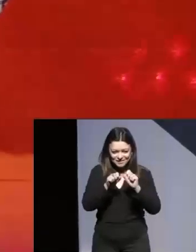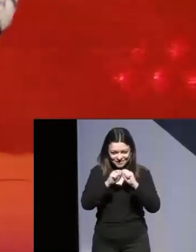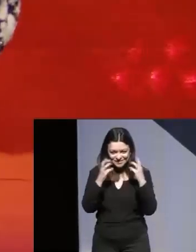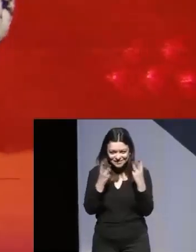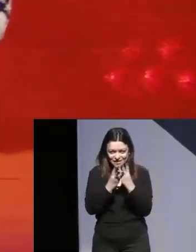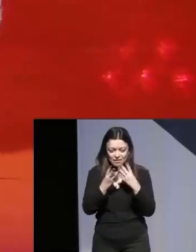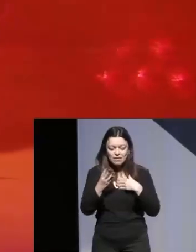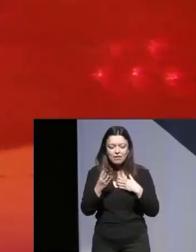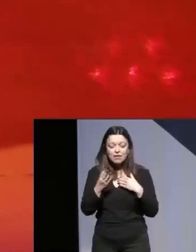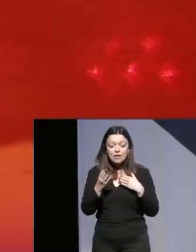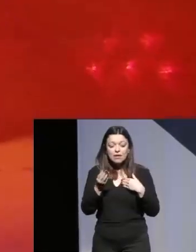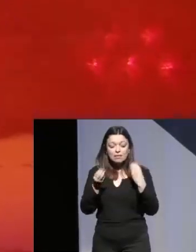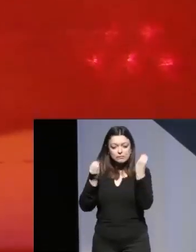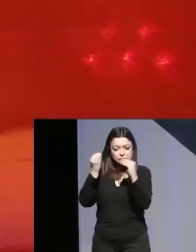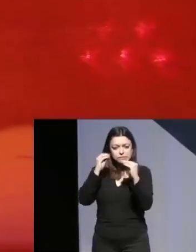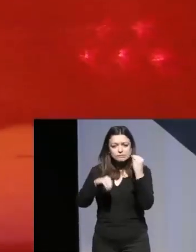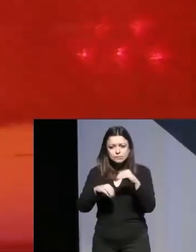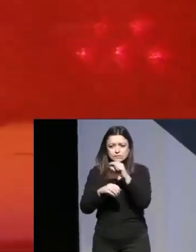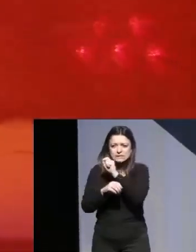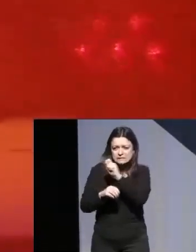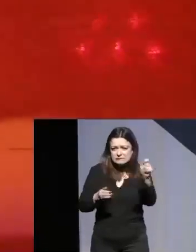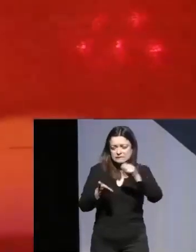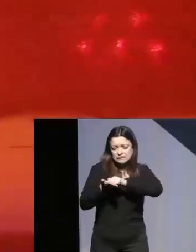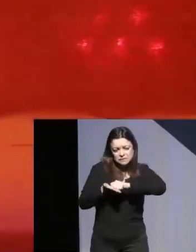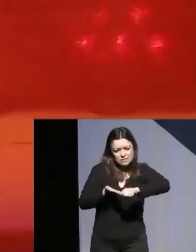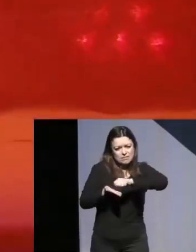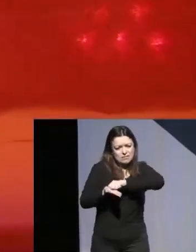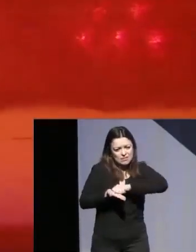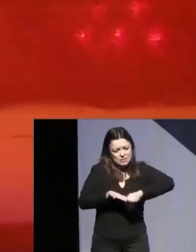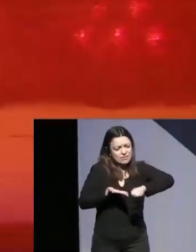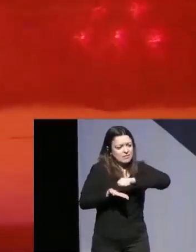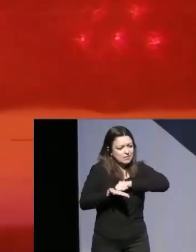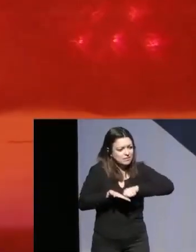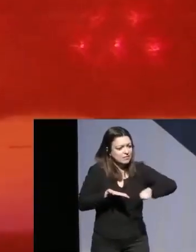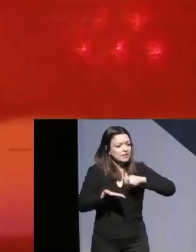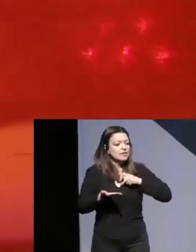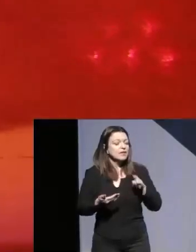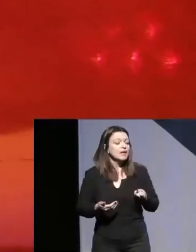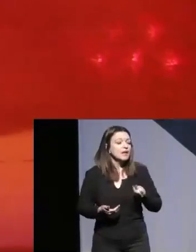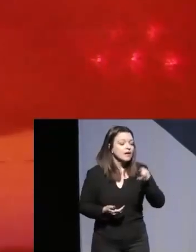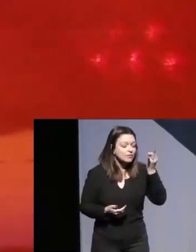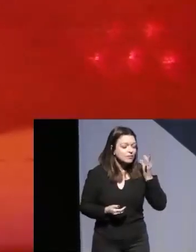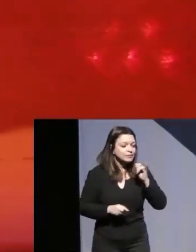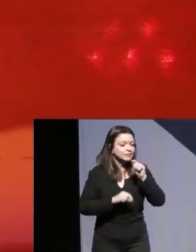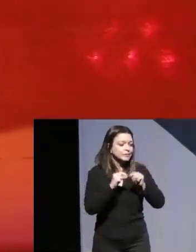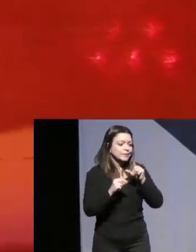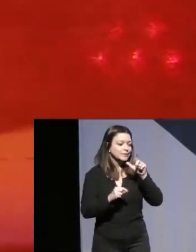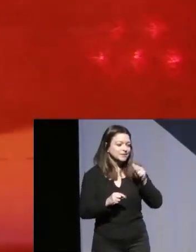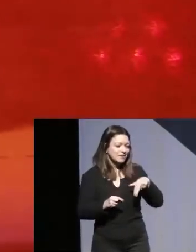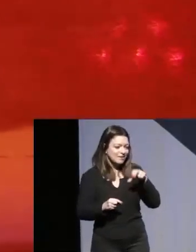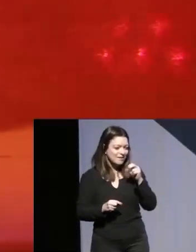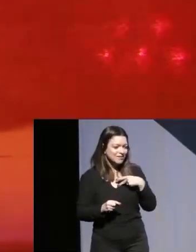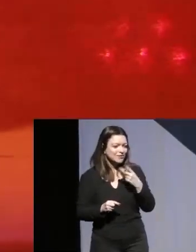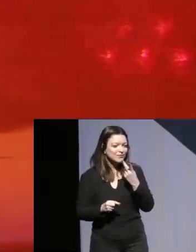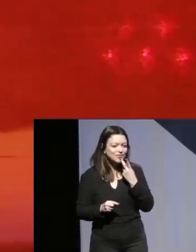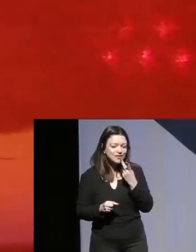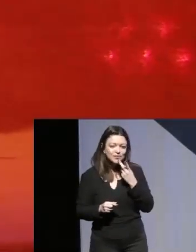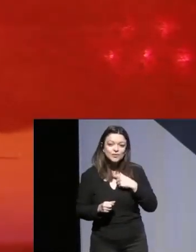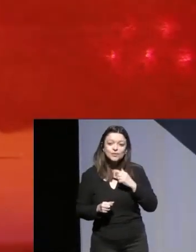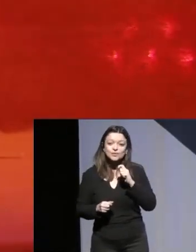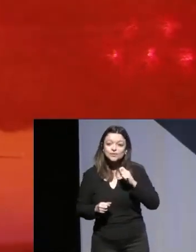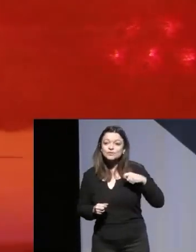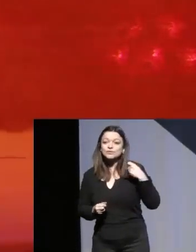riscava. Assim, tem coisas... O Luciano falou em tributação sobre fatos